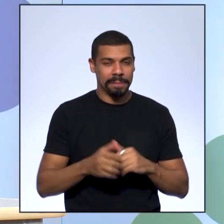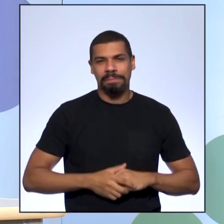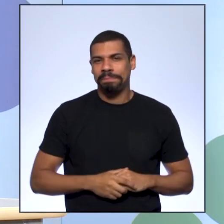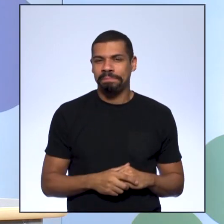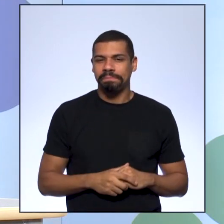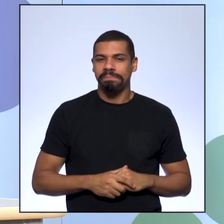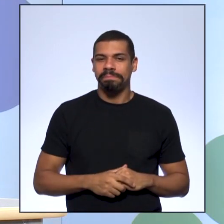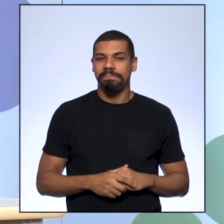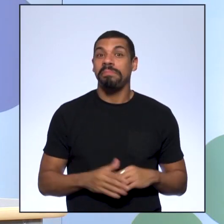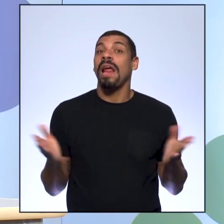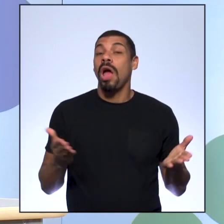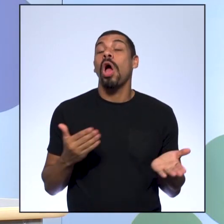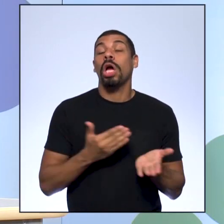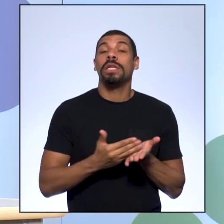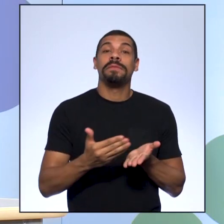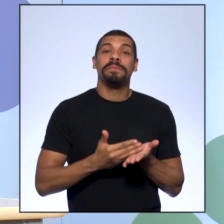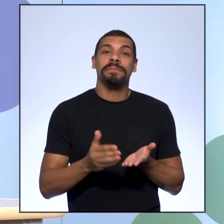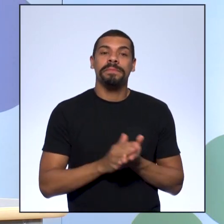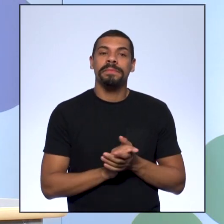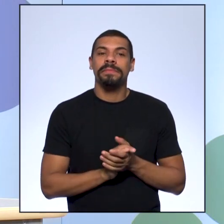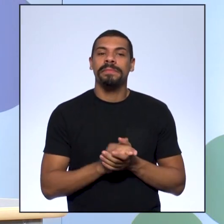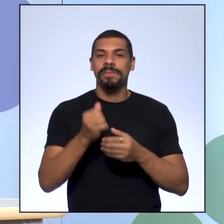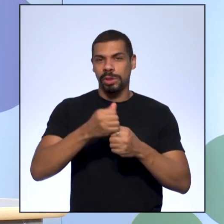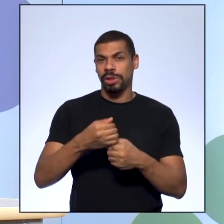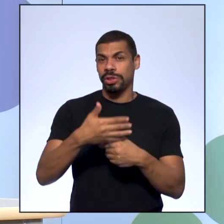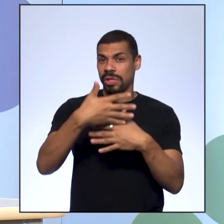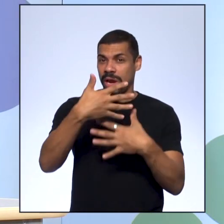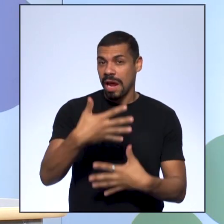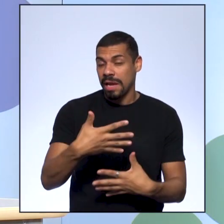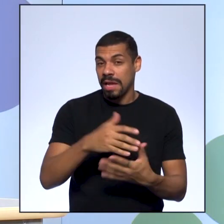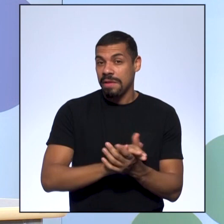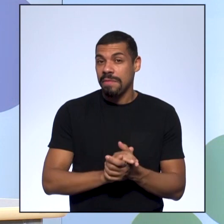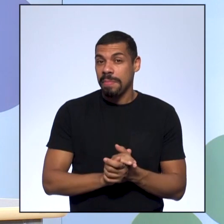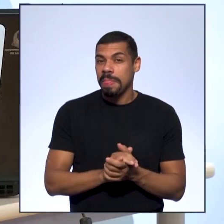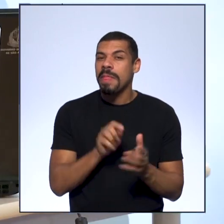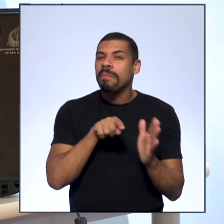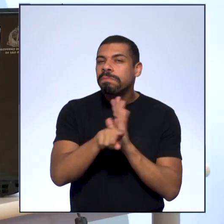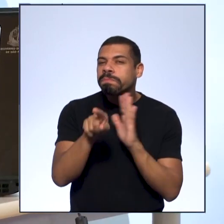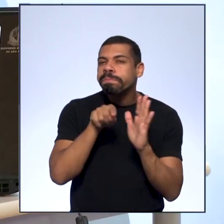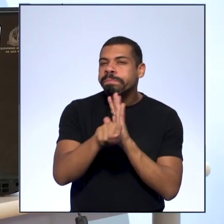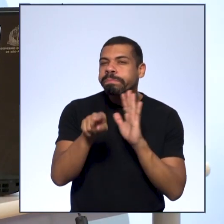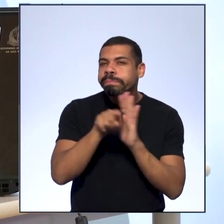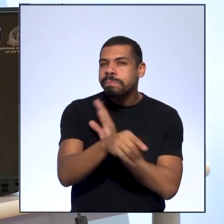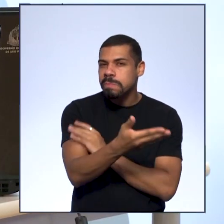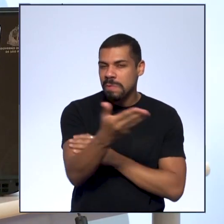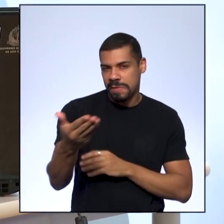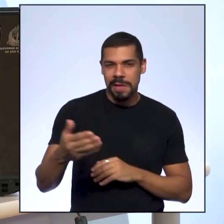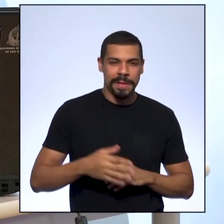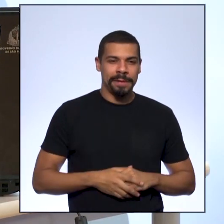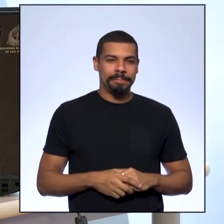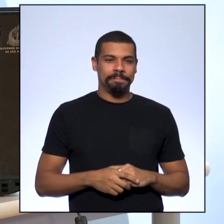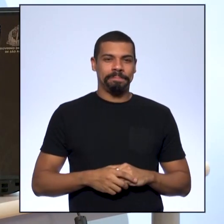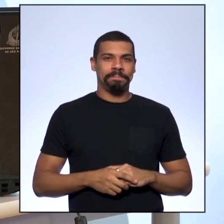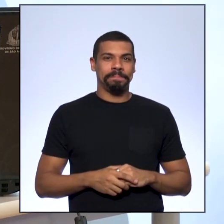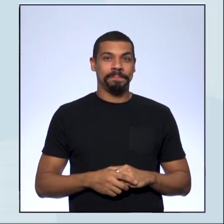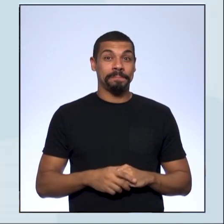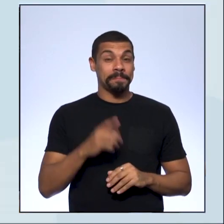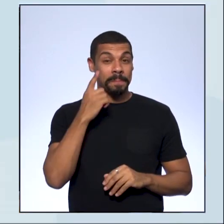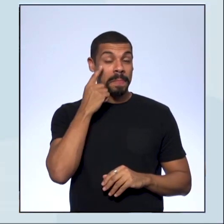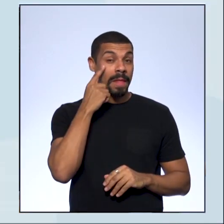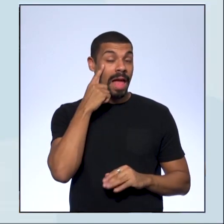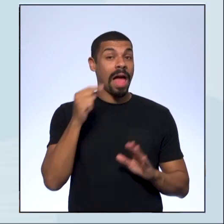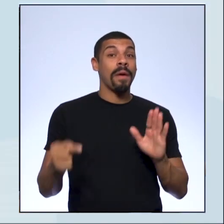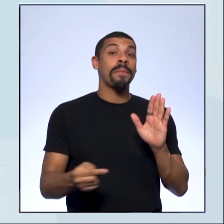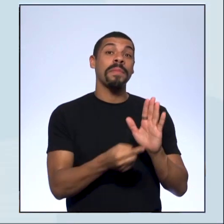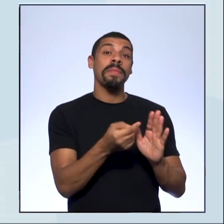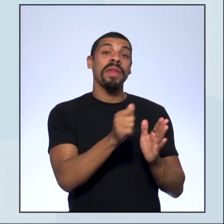o administrador vai abrir o chat e nós vamos para as interações. Então, vamos lá, gente. Vai aparecer na tela o primeiro exercício aí para vocês, tá? Vocês vão